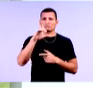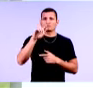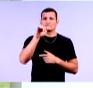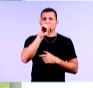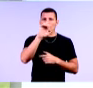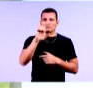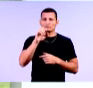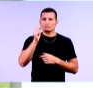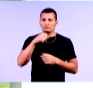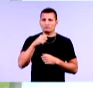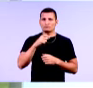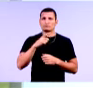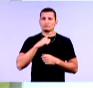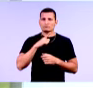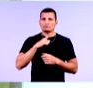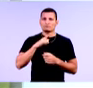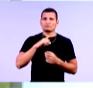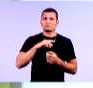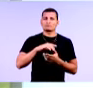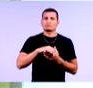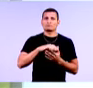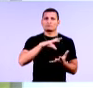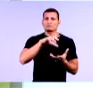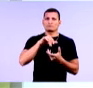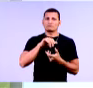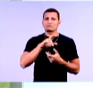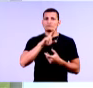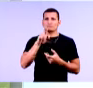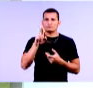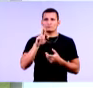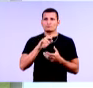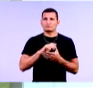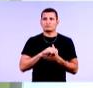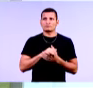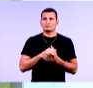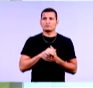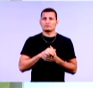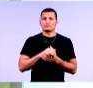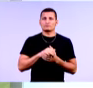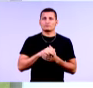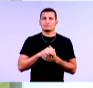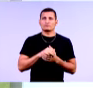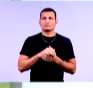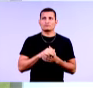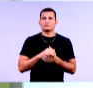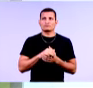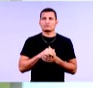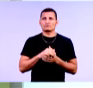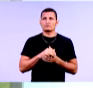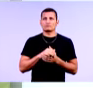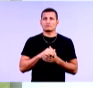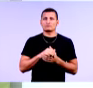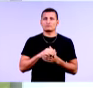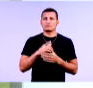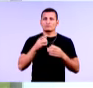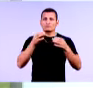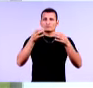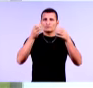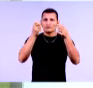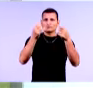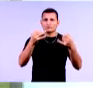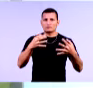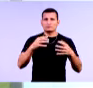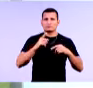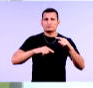Existe no mundo um carinha chamado, senão teria o nome material escolar, algo que define o material escolar.